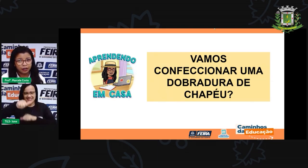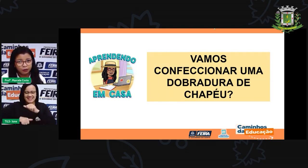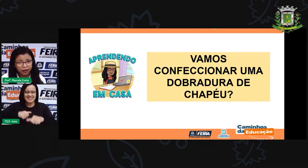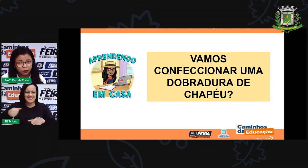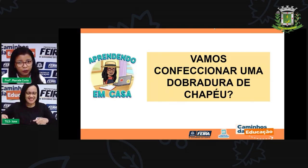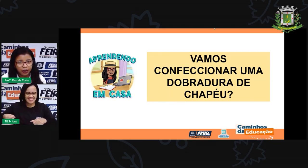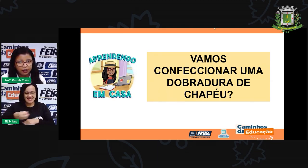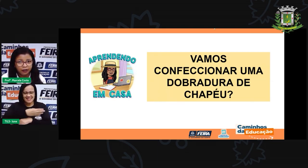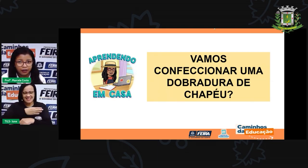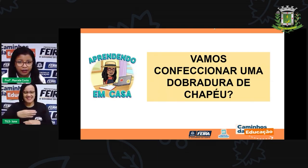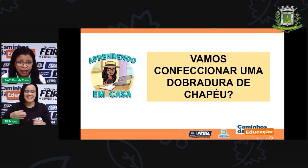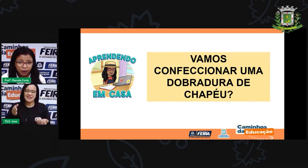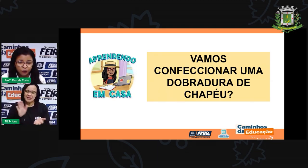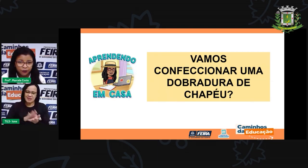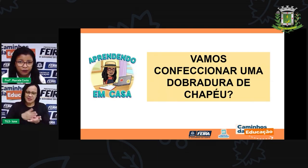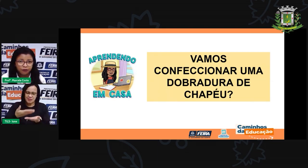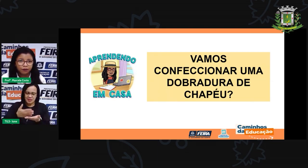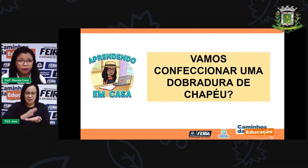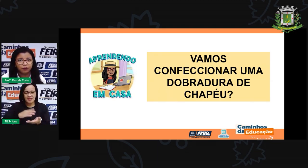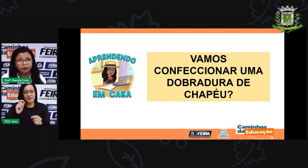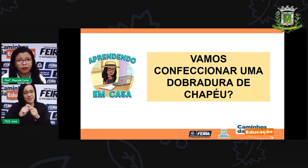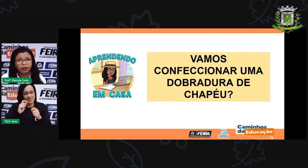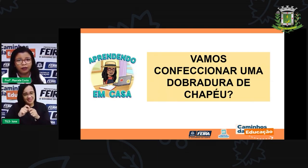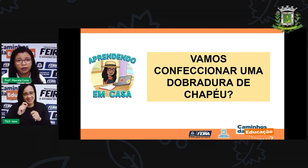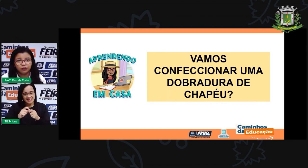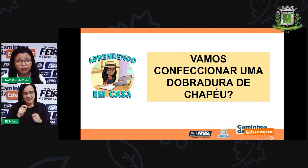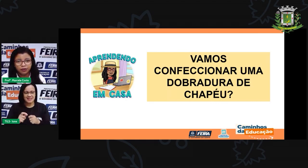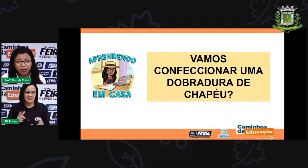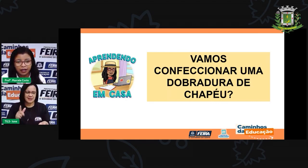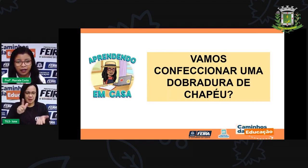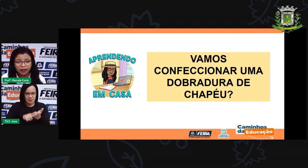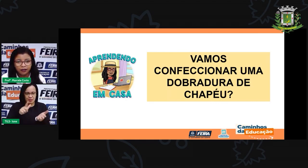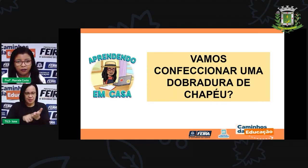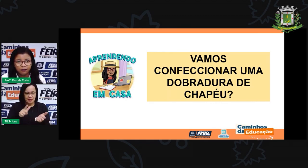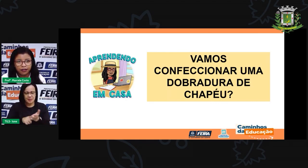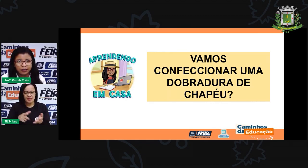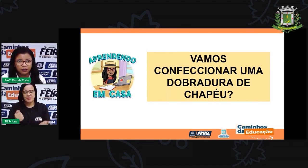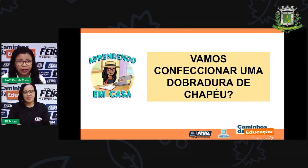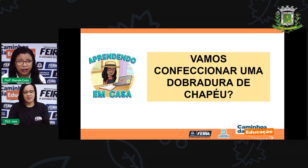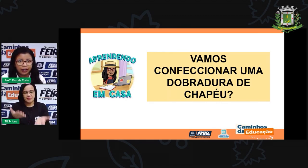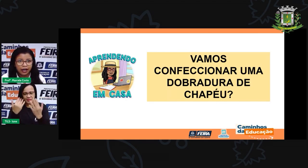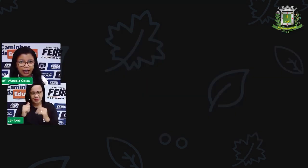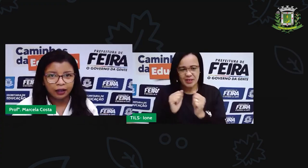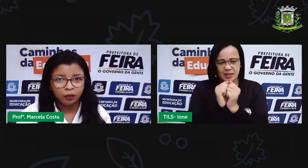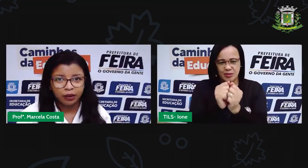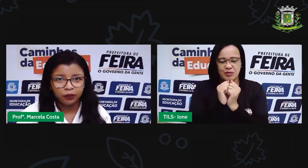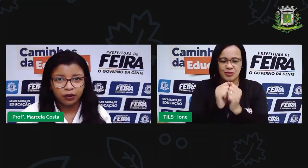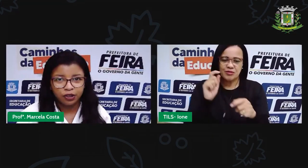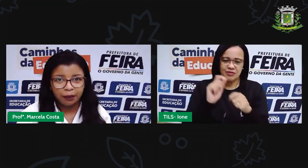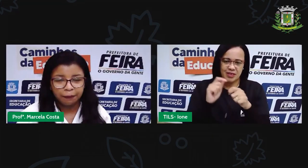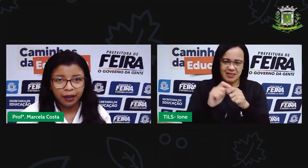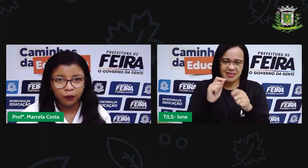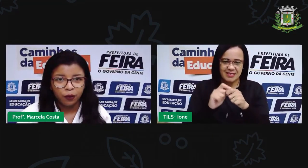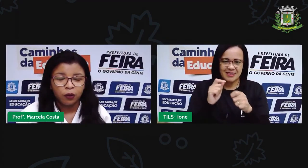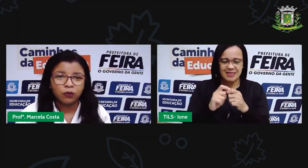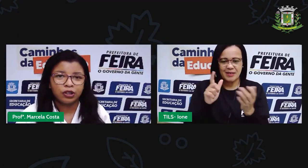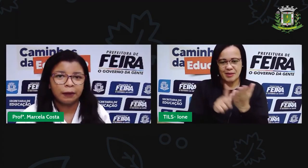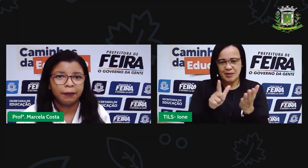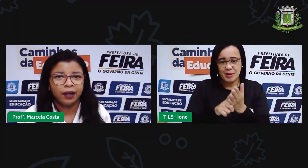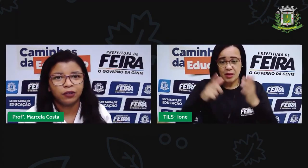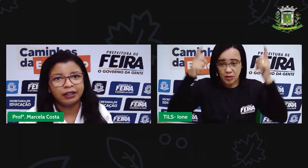alguma atividade, algum material que você não usa mais, que já tem um tempo aí esse papel. E você